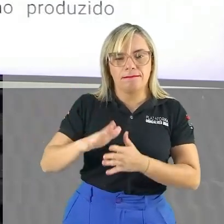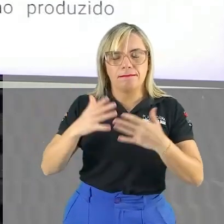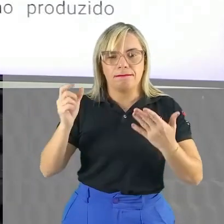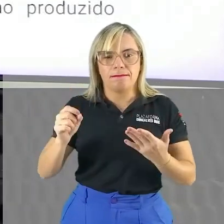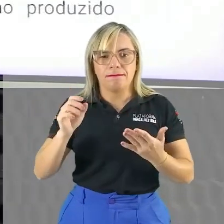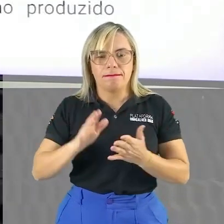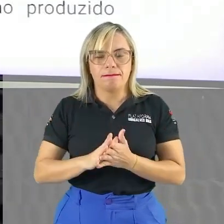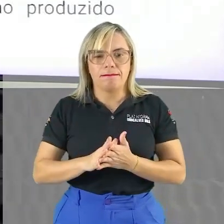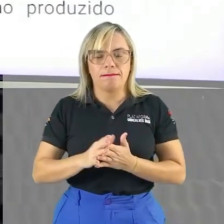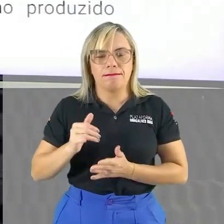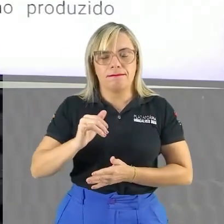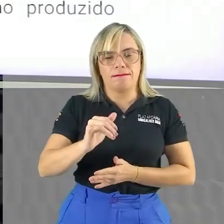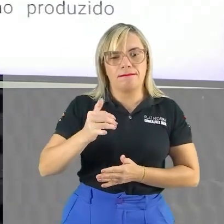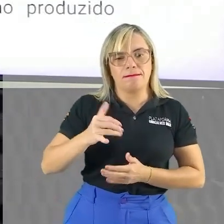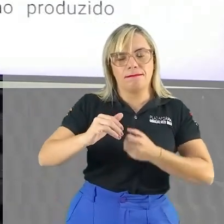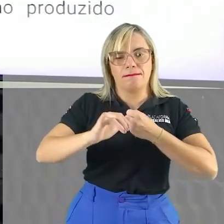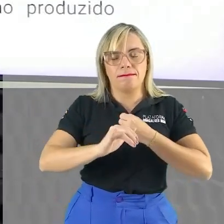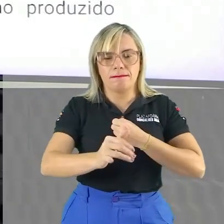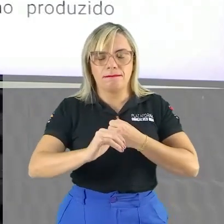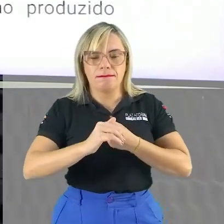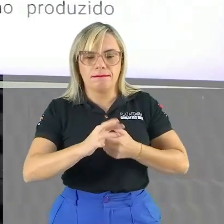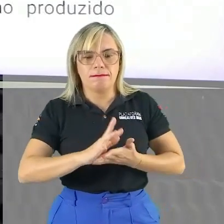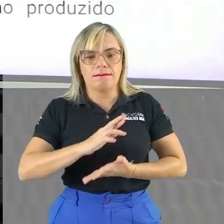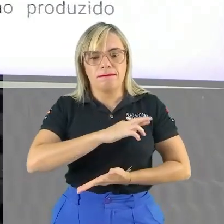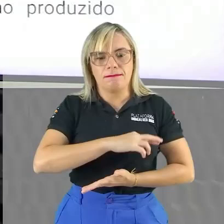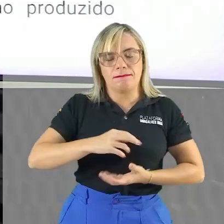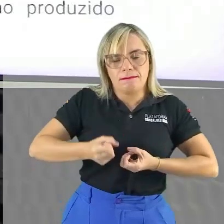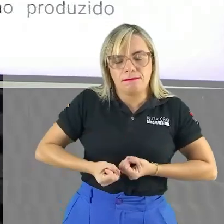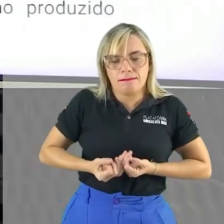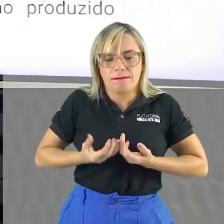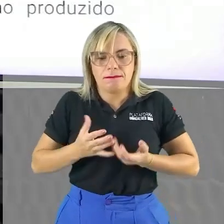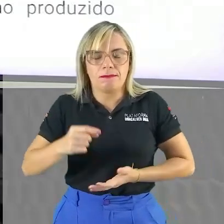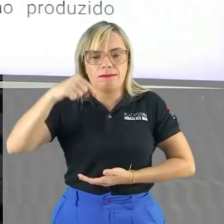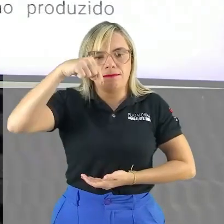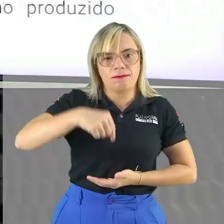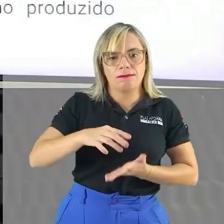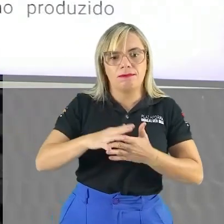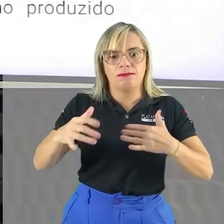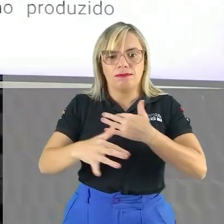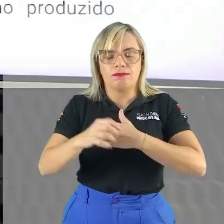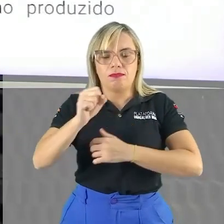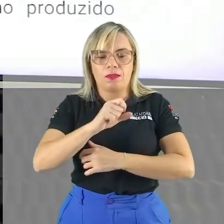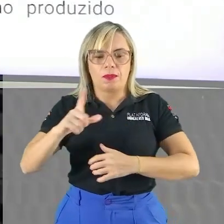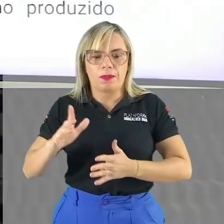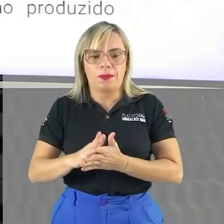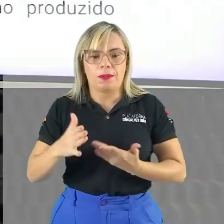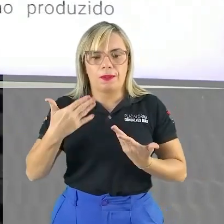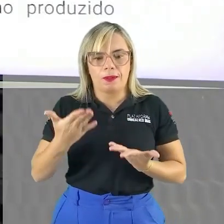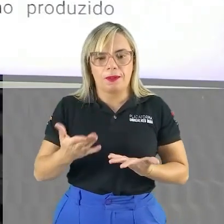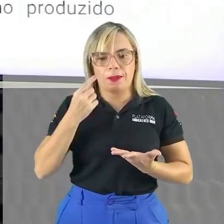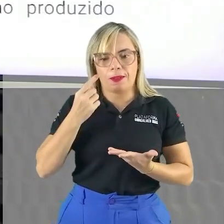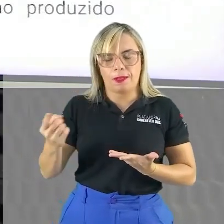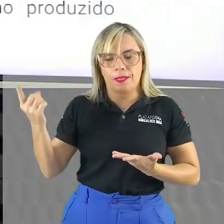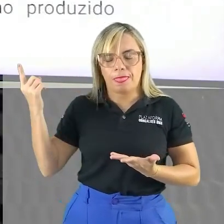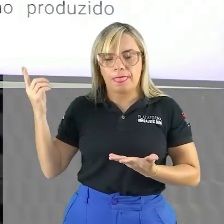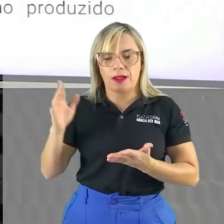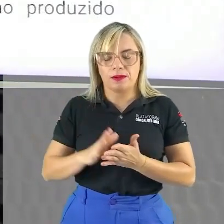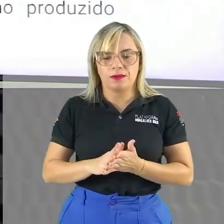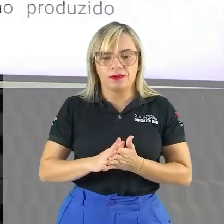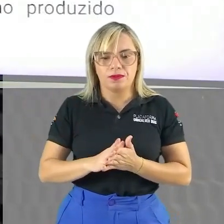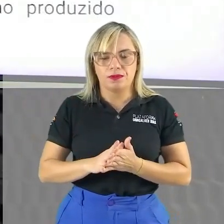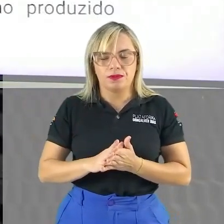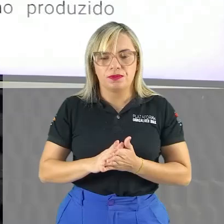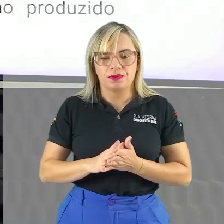os contos, os poemas, os romances daqui. Bom, então, Uma das marcas da atuação desse grupo é a